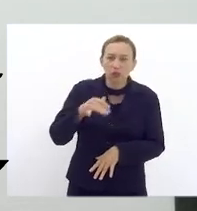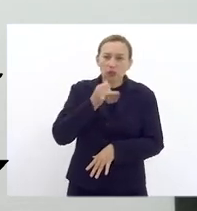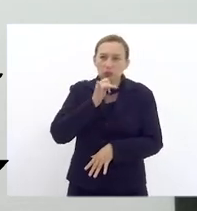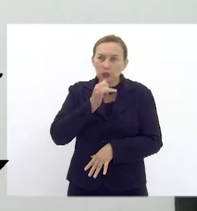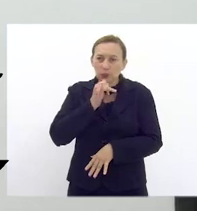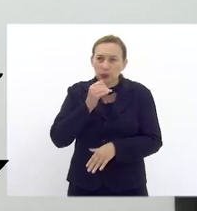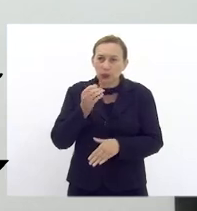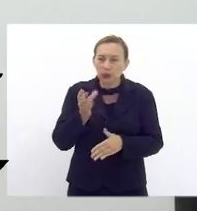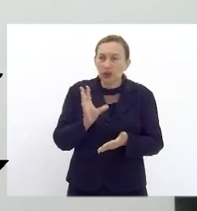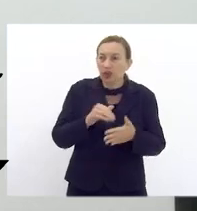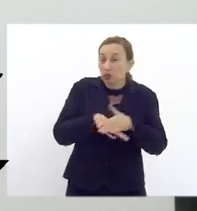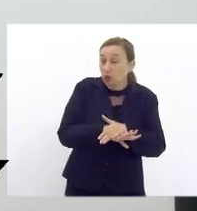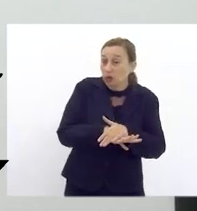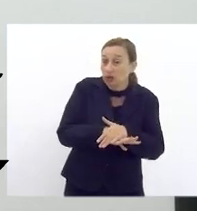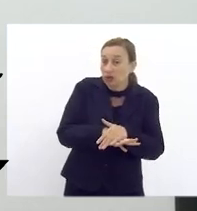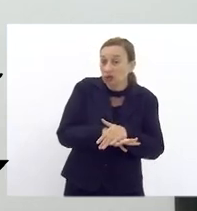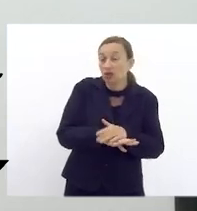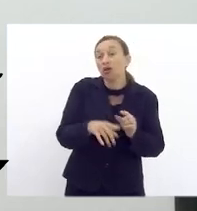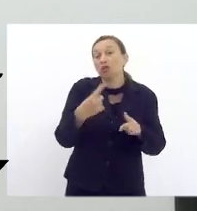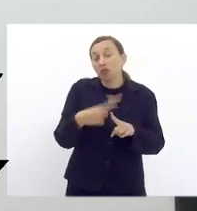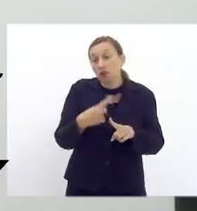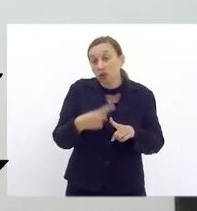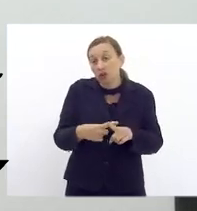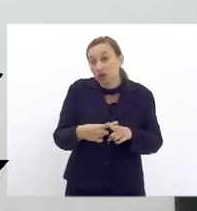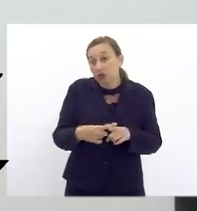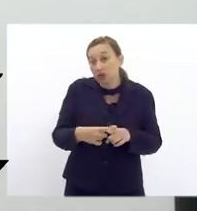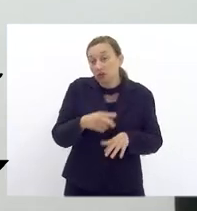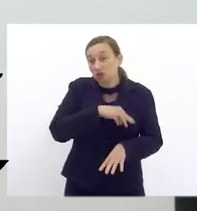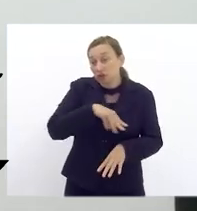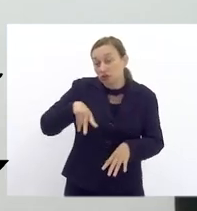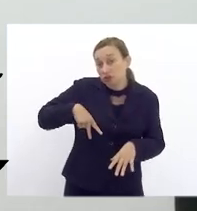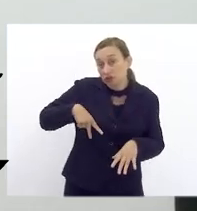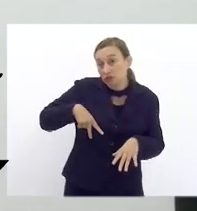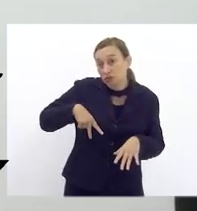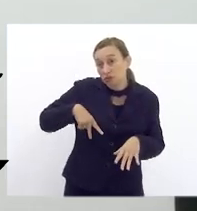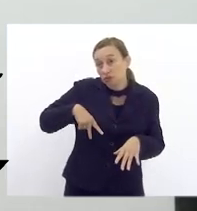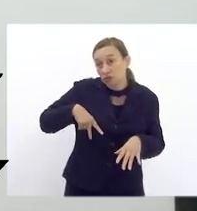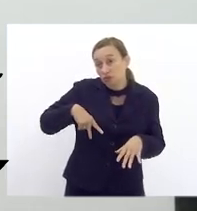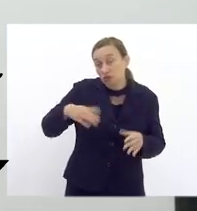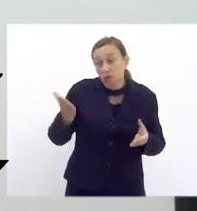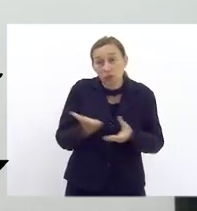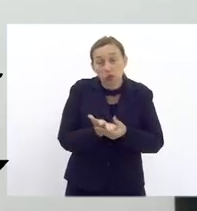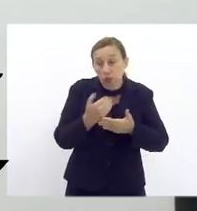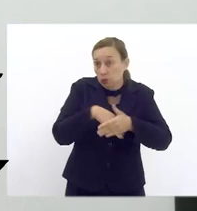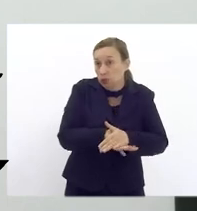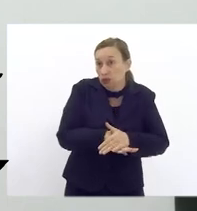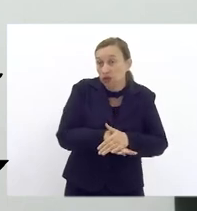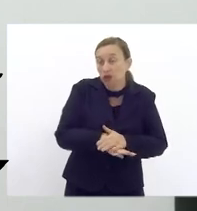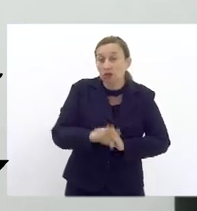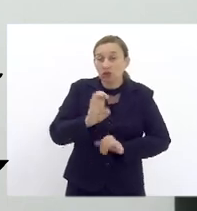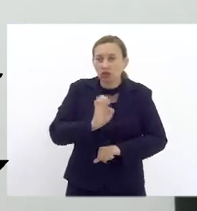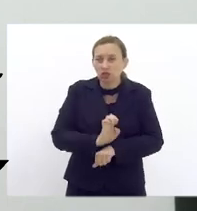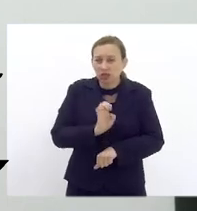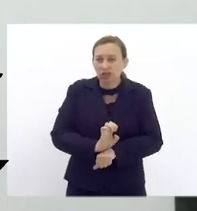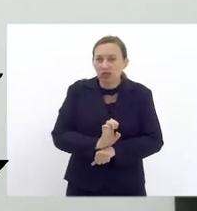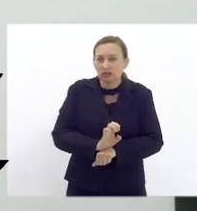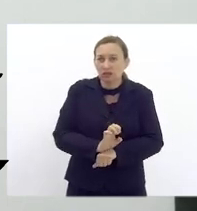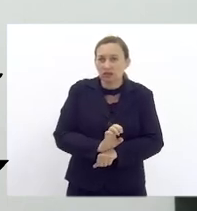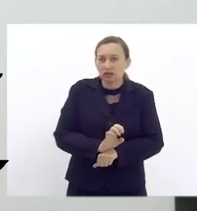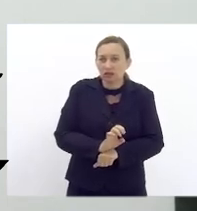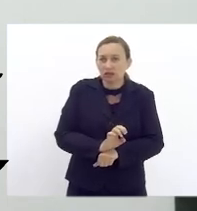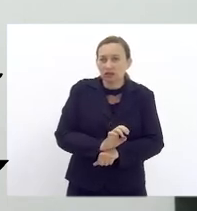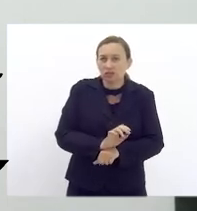de arquivar é porque Infelizmente o ministério público é o autor da ação o estado pelo Estado para fazer uma coordenação do